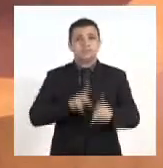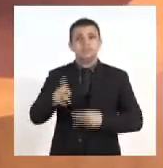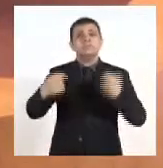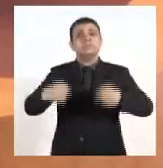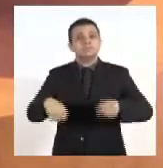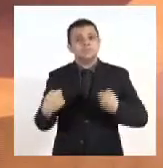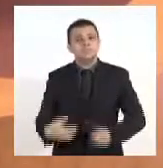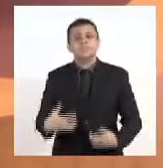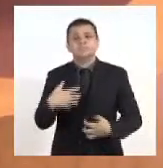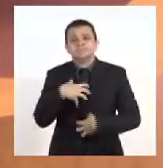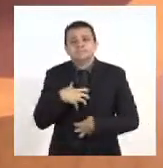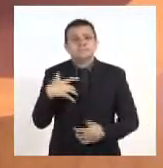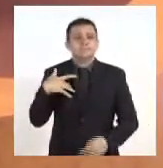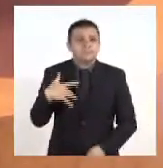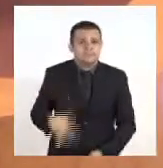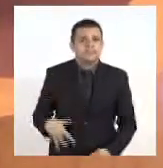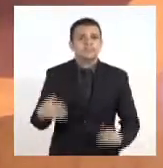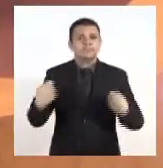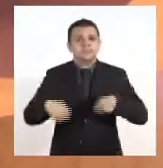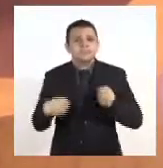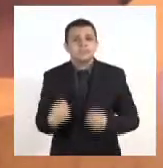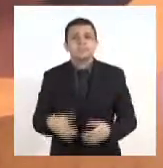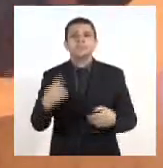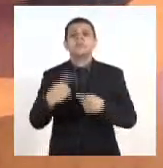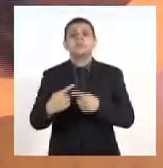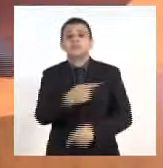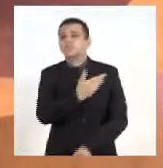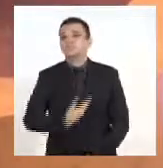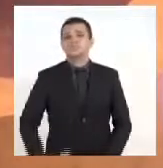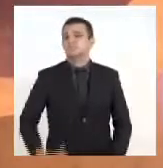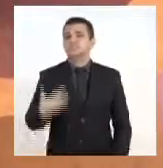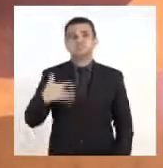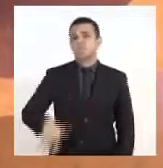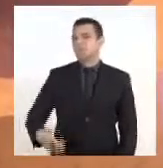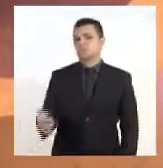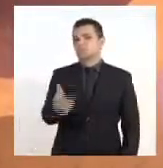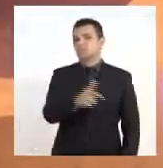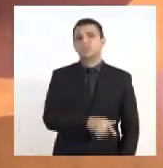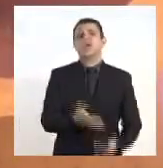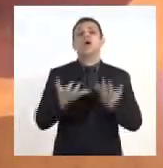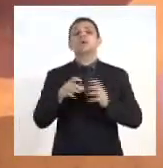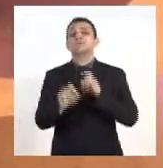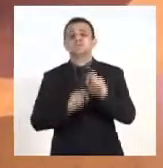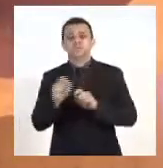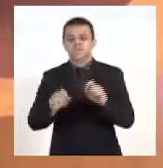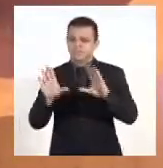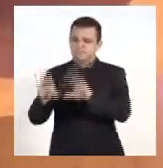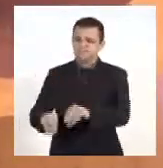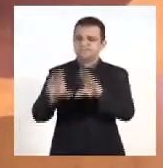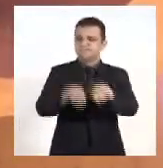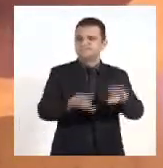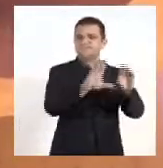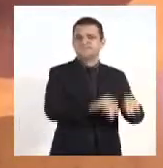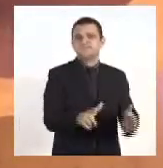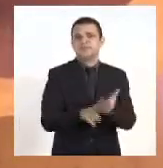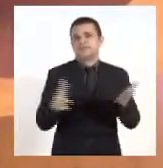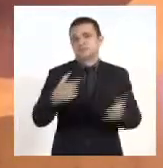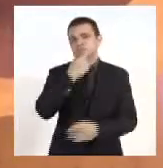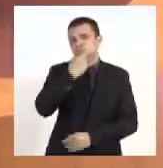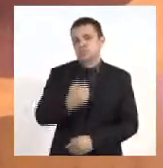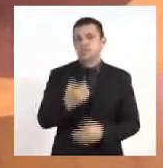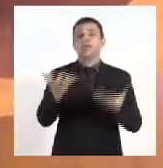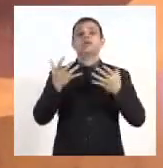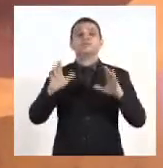história, porque o governo não se sensibiliza. Querem botar mordaça na imprensa, querem calar